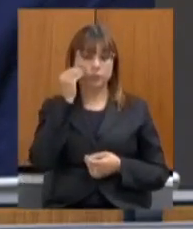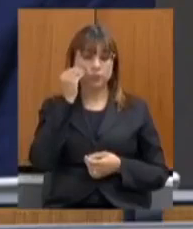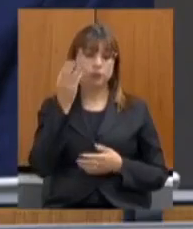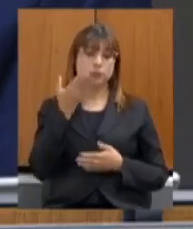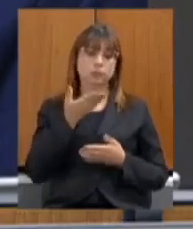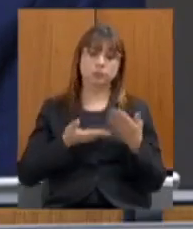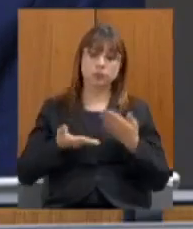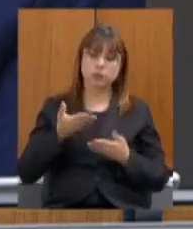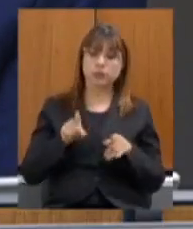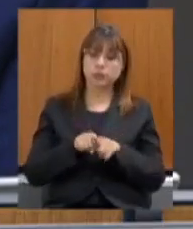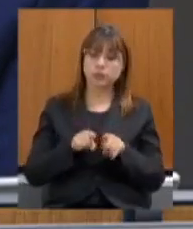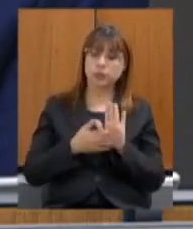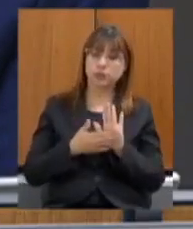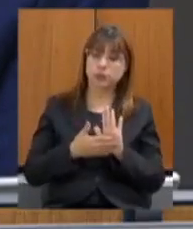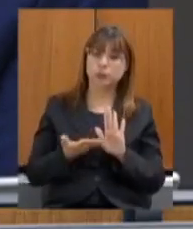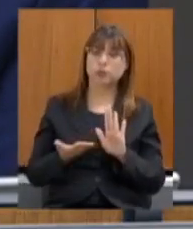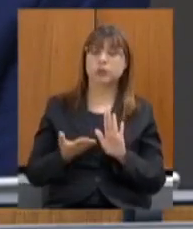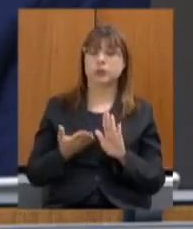Legislativa